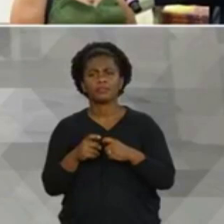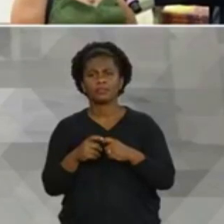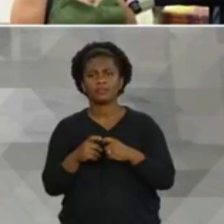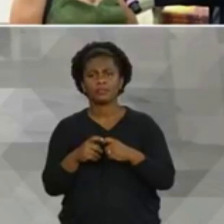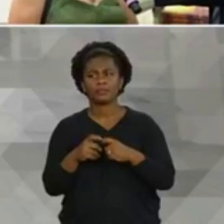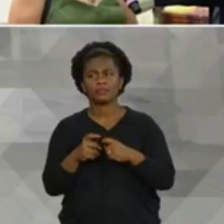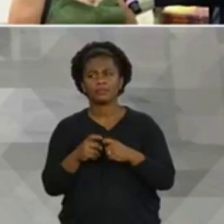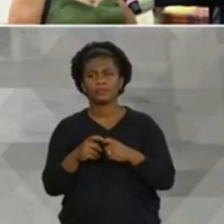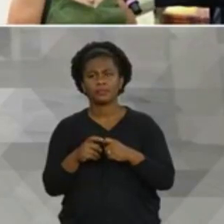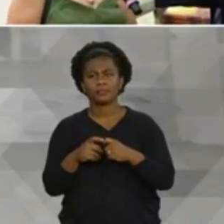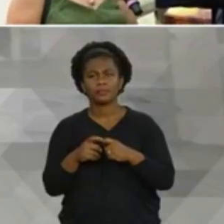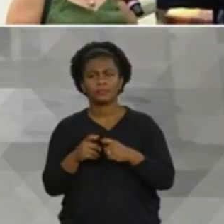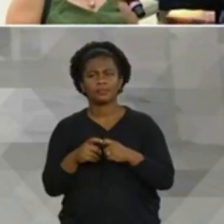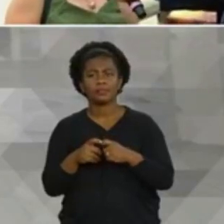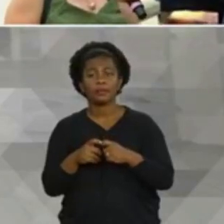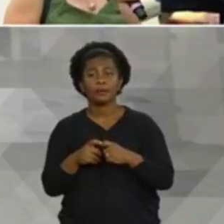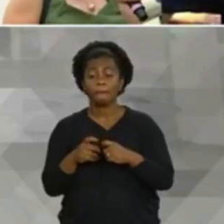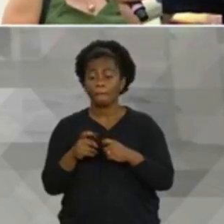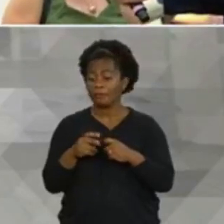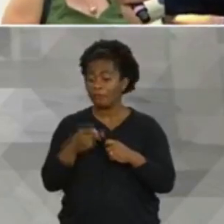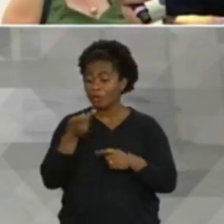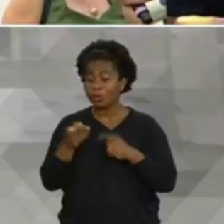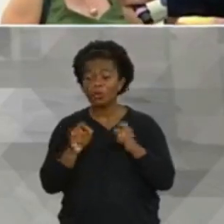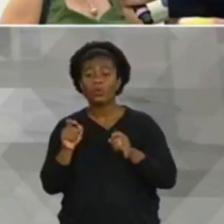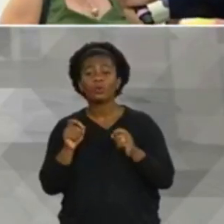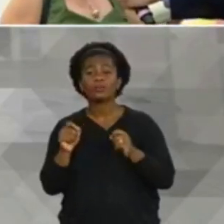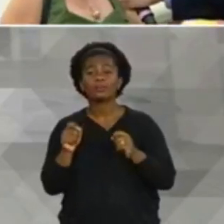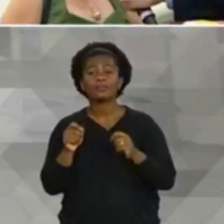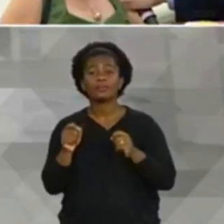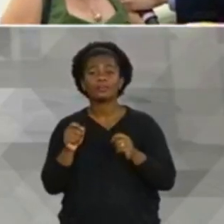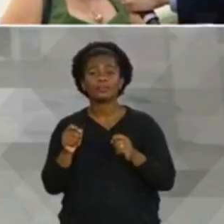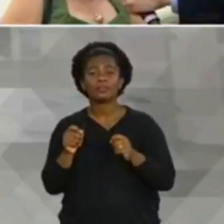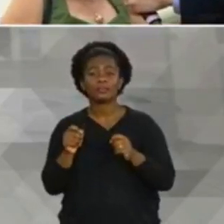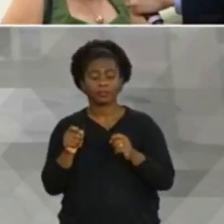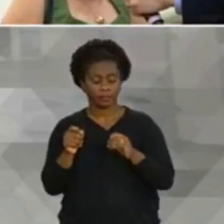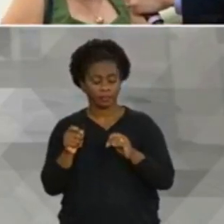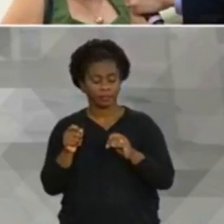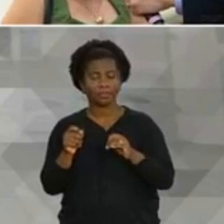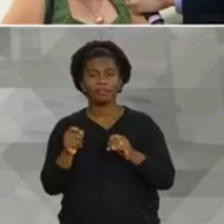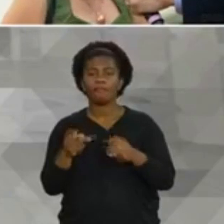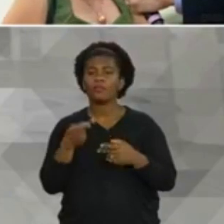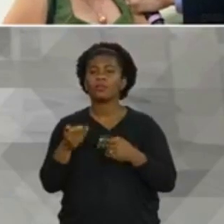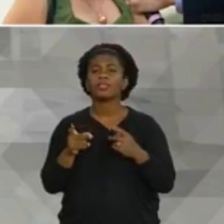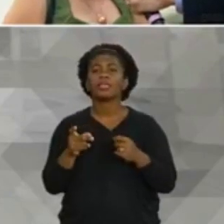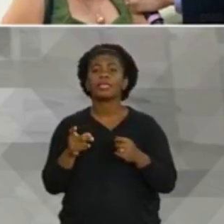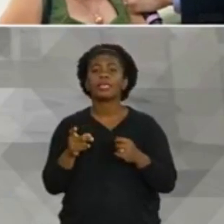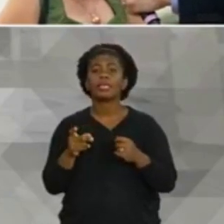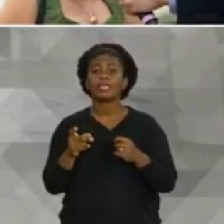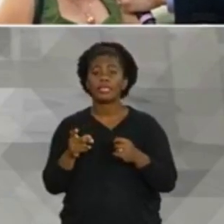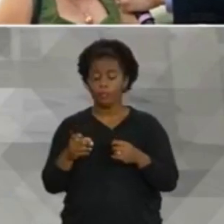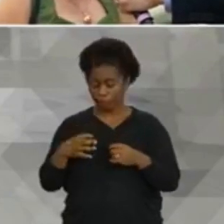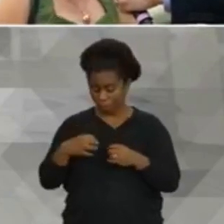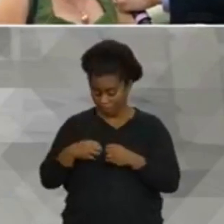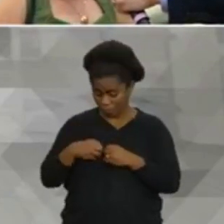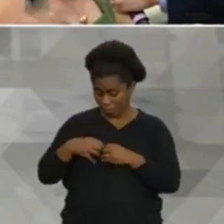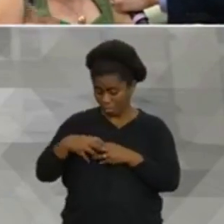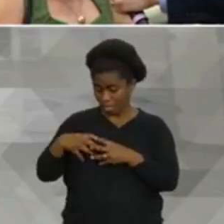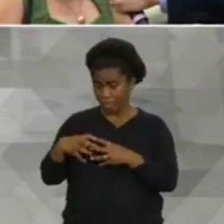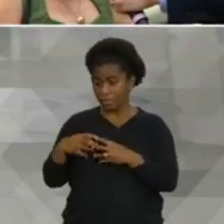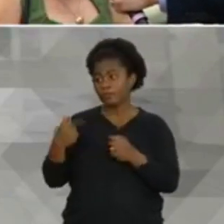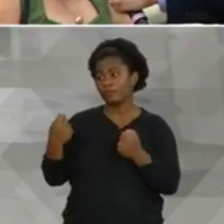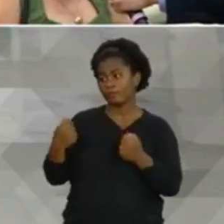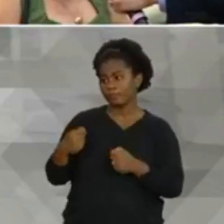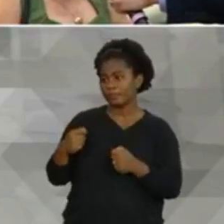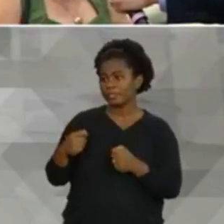lá o médico, ele falou que o nódulo estava bem grande e que eu teria que ir para